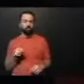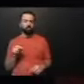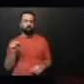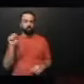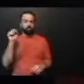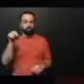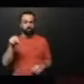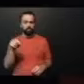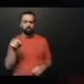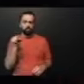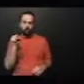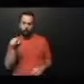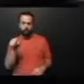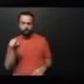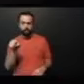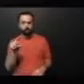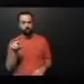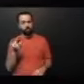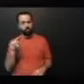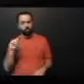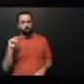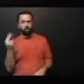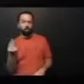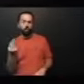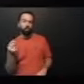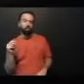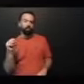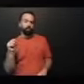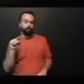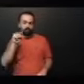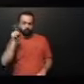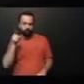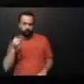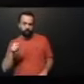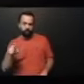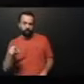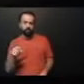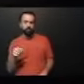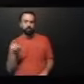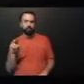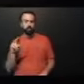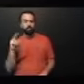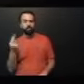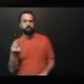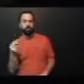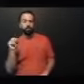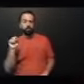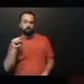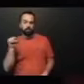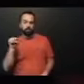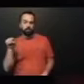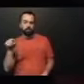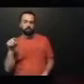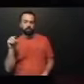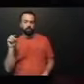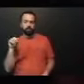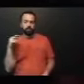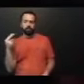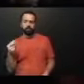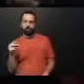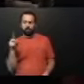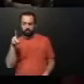textinho. A professora perguntou ao menino, qual é o mês mais comprido do ano? O aluno